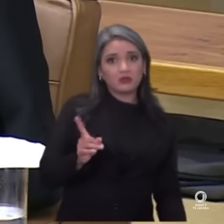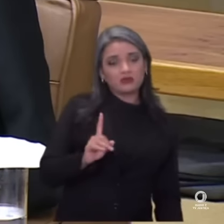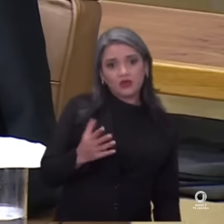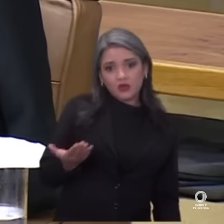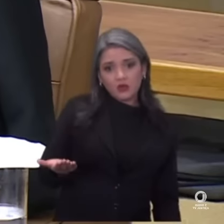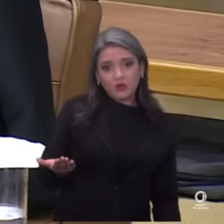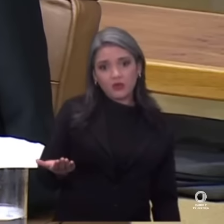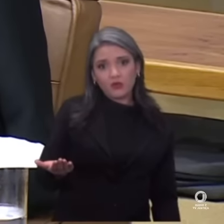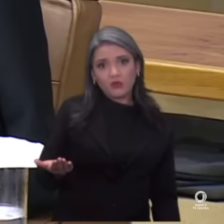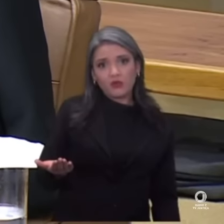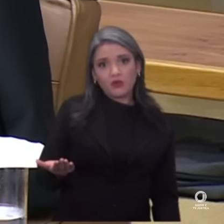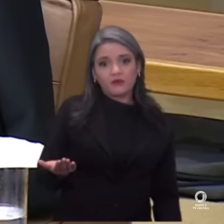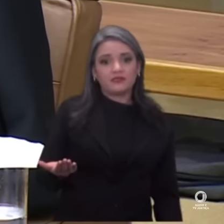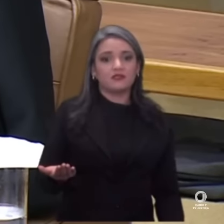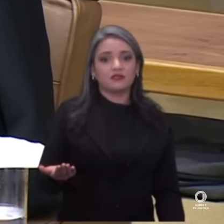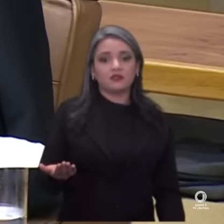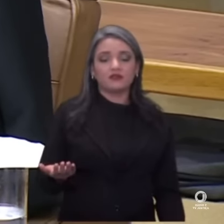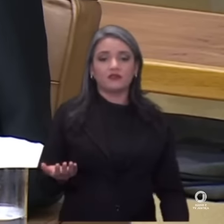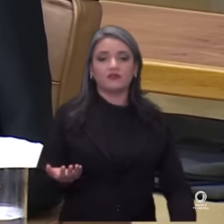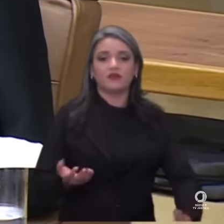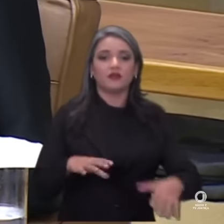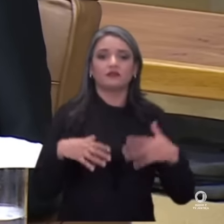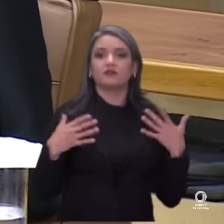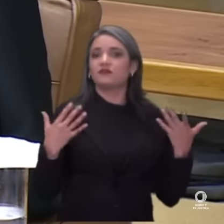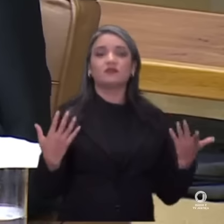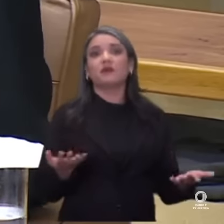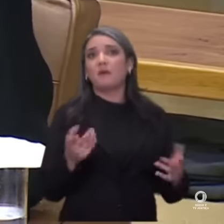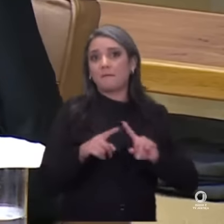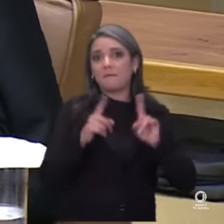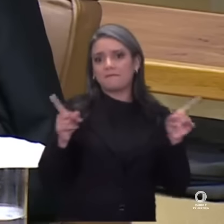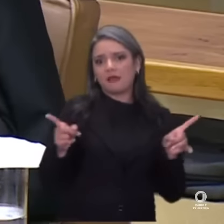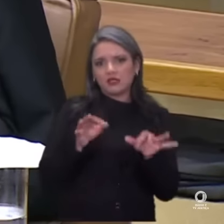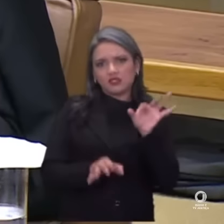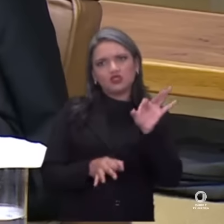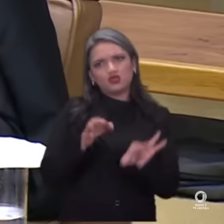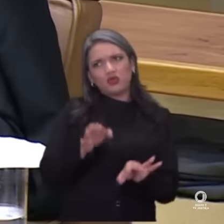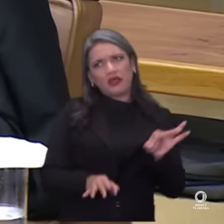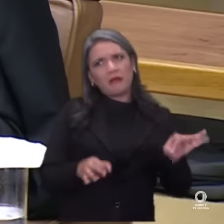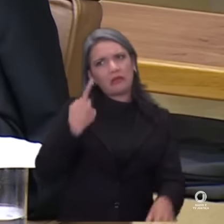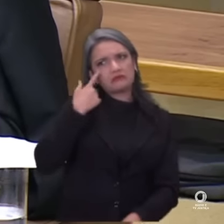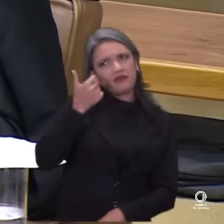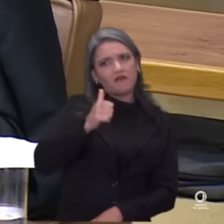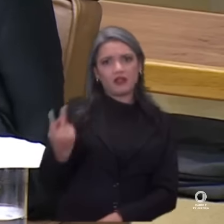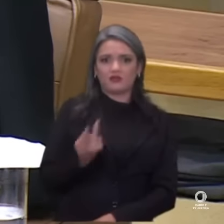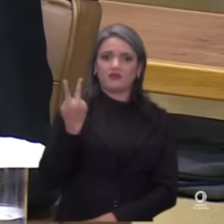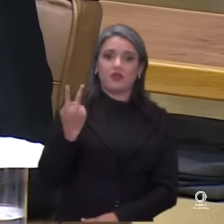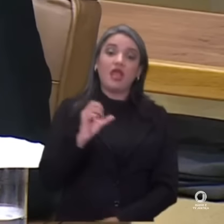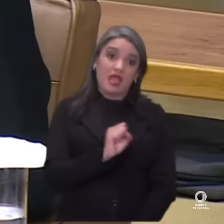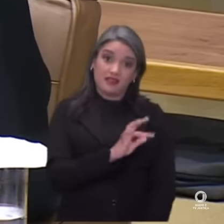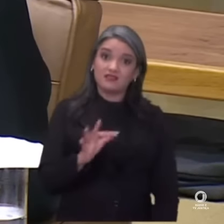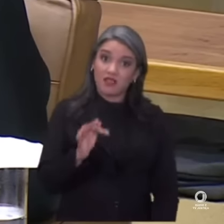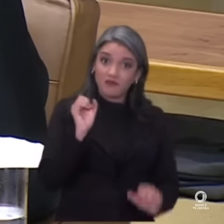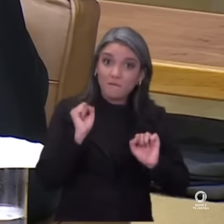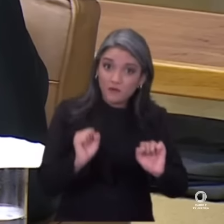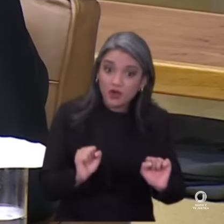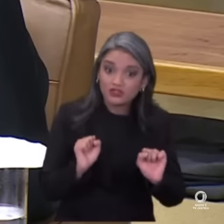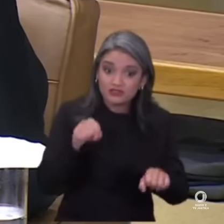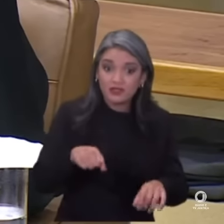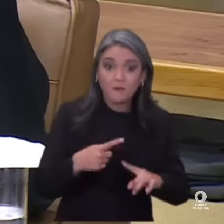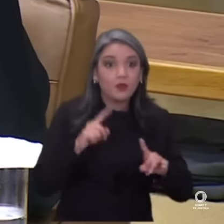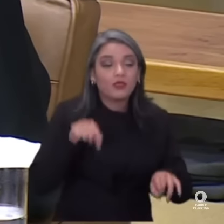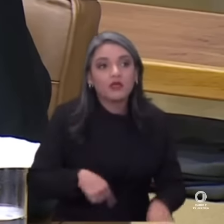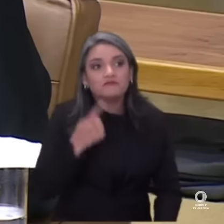Mas esse juízo de valor pode sim ser examinado pelo Supremo Tribunal Federal. Porque esse é um juízo de